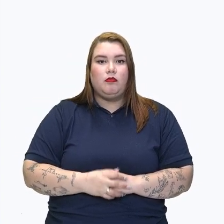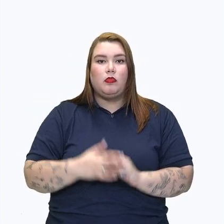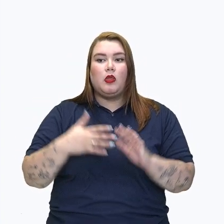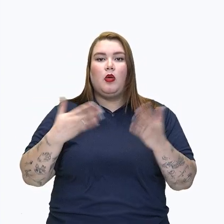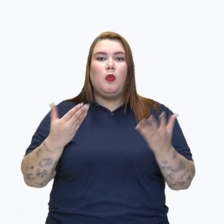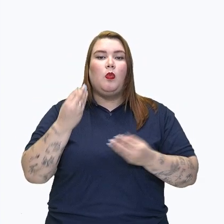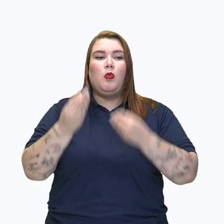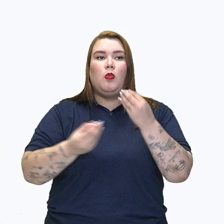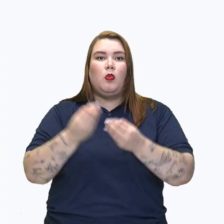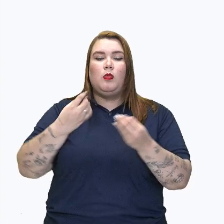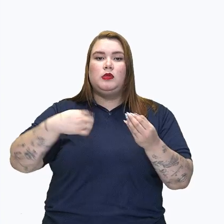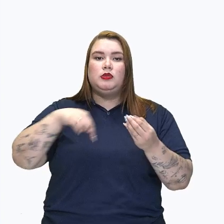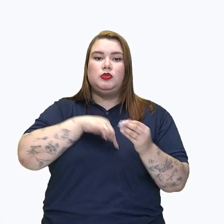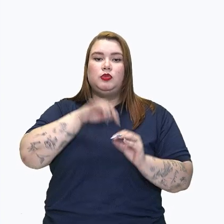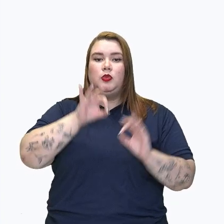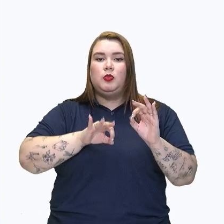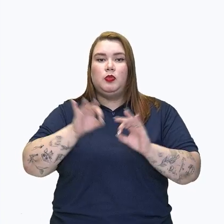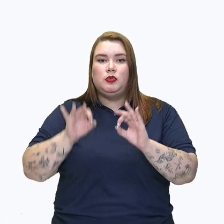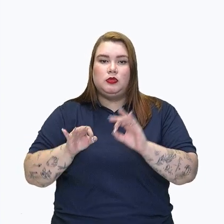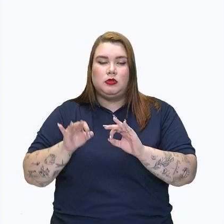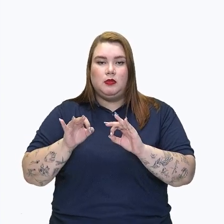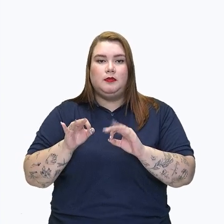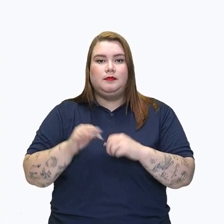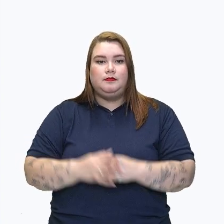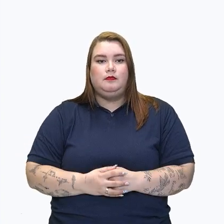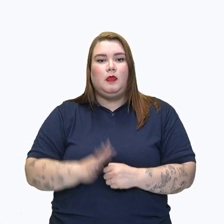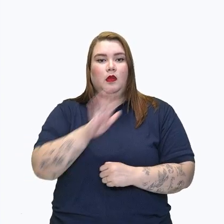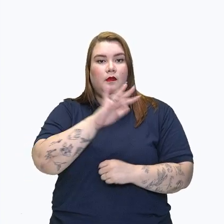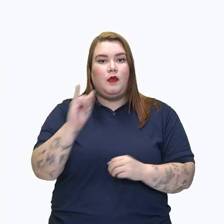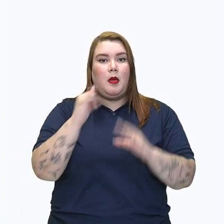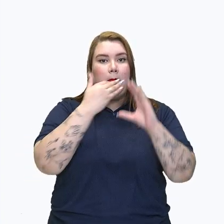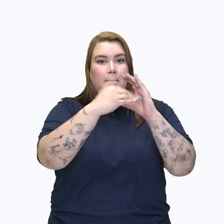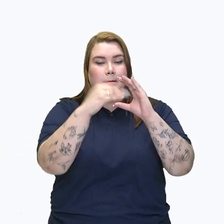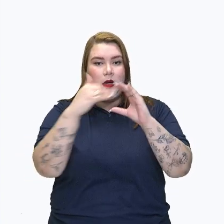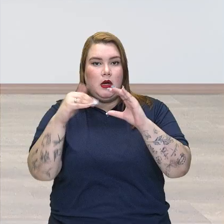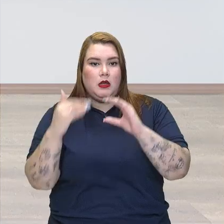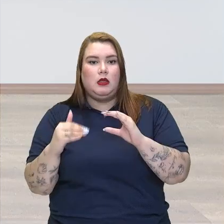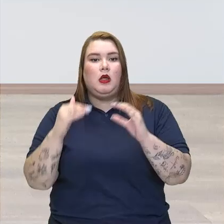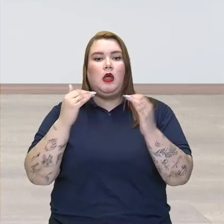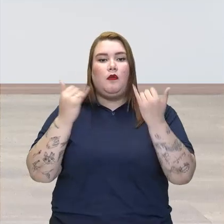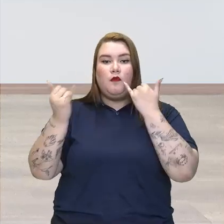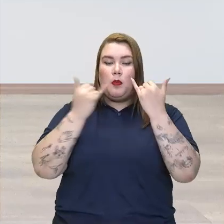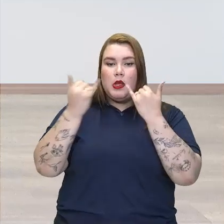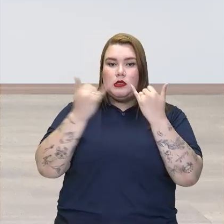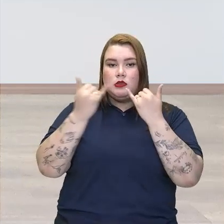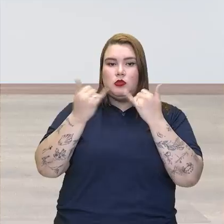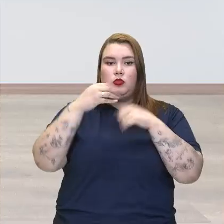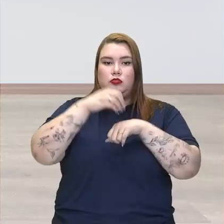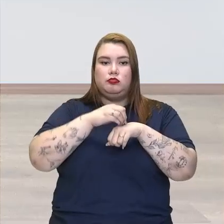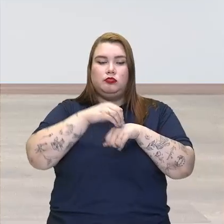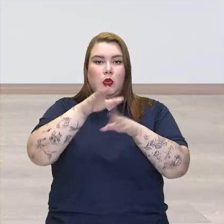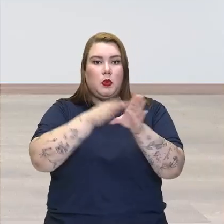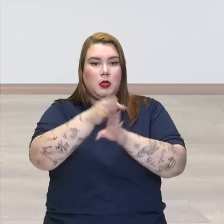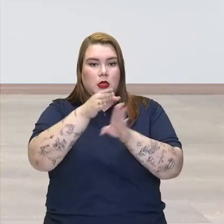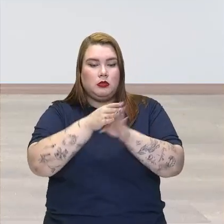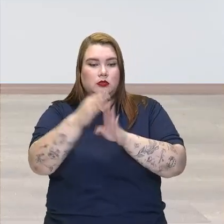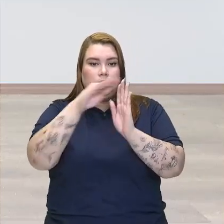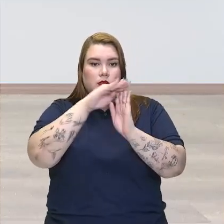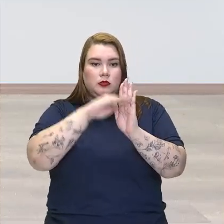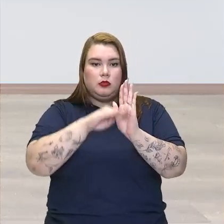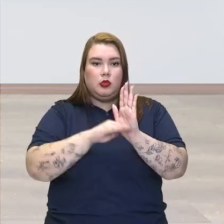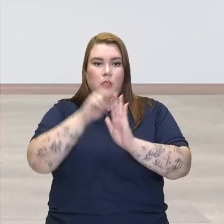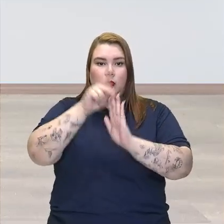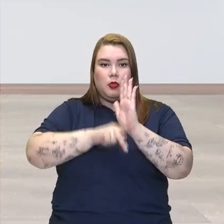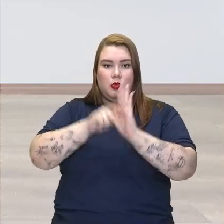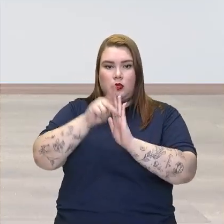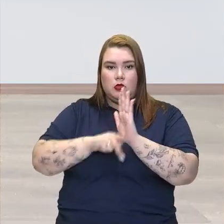nós organizamos aqui pedagogicamente? Vocês vão receber no pacote didático a orientação de que os projetos vão ser desenvolvidos ao